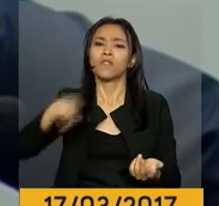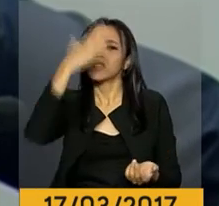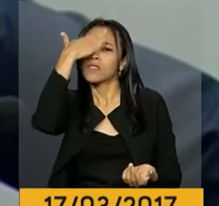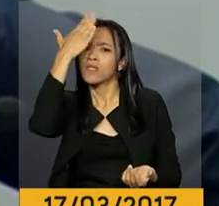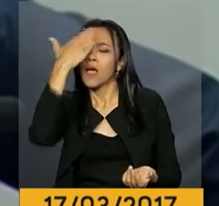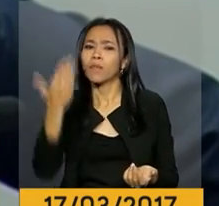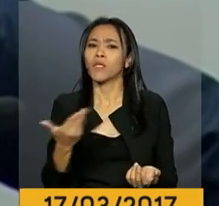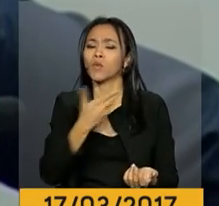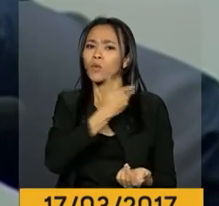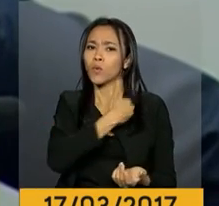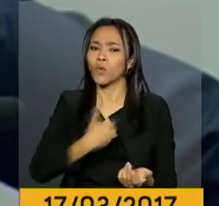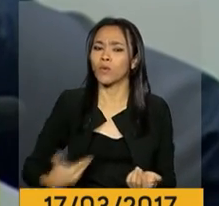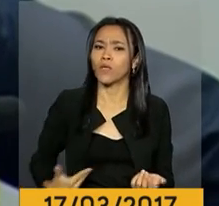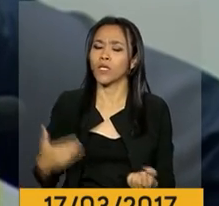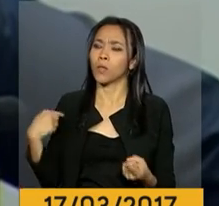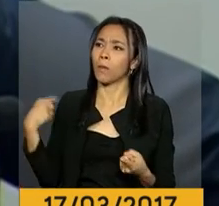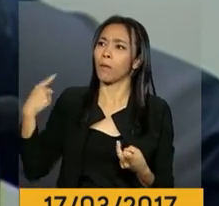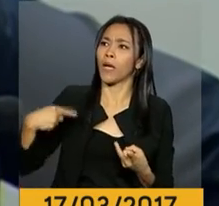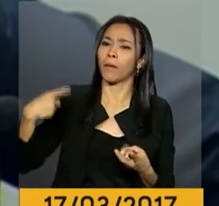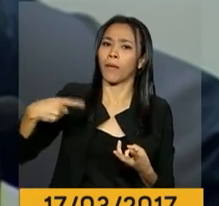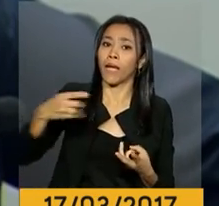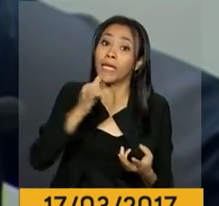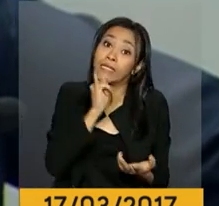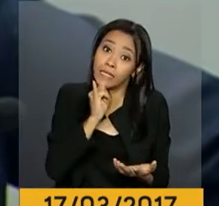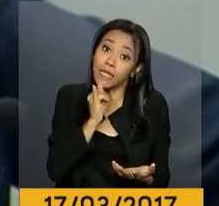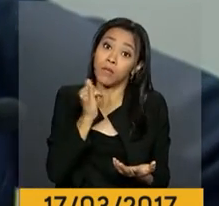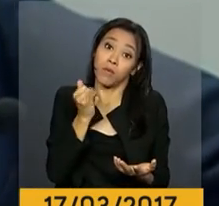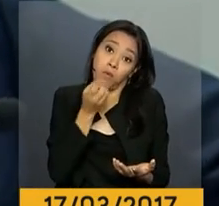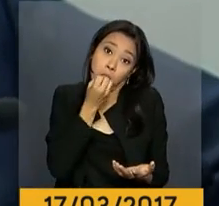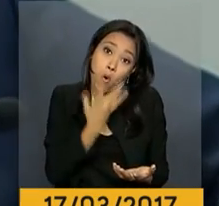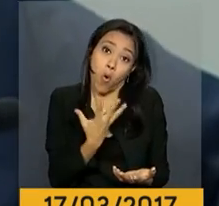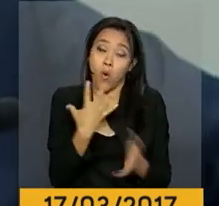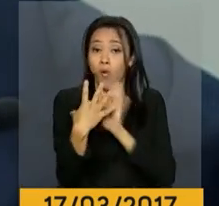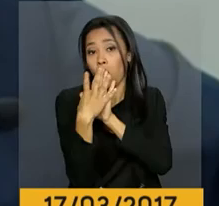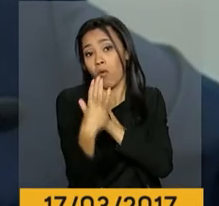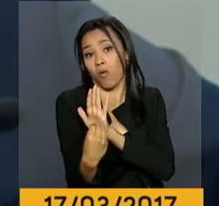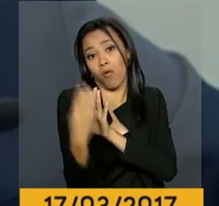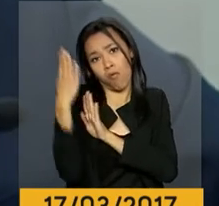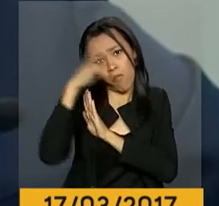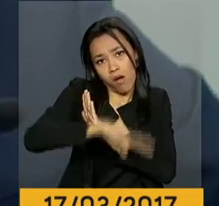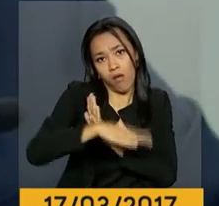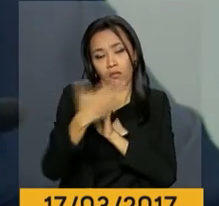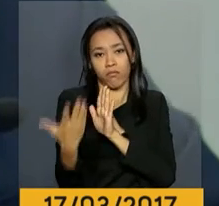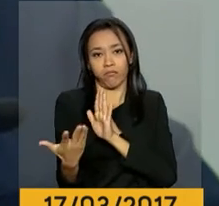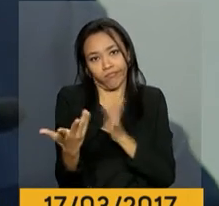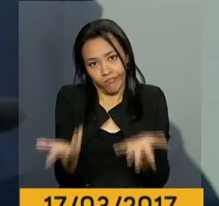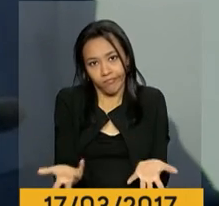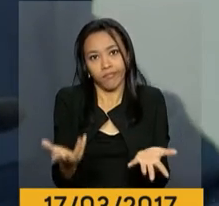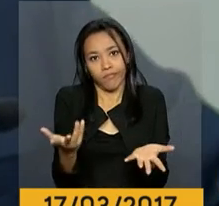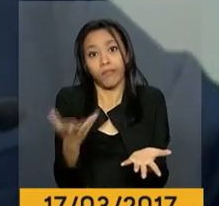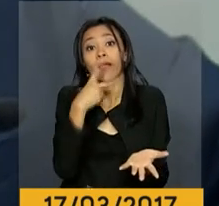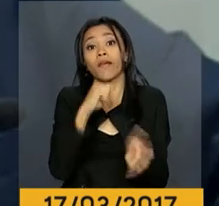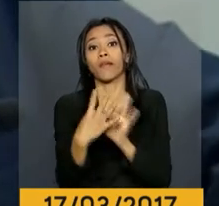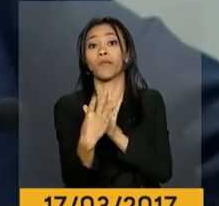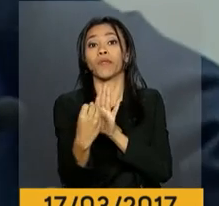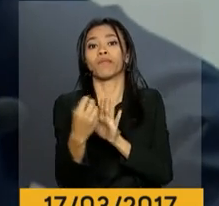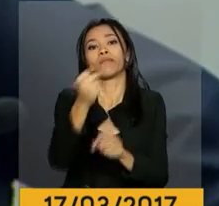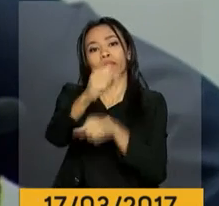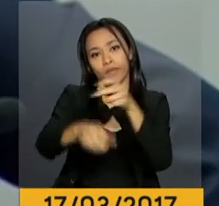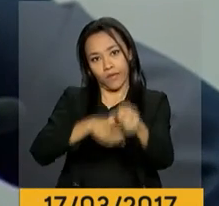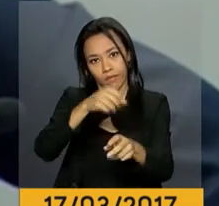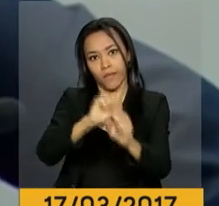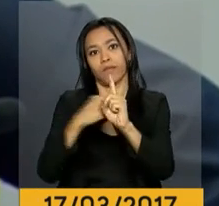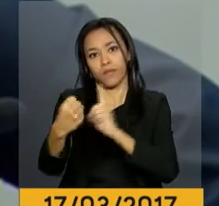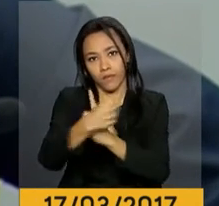governantes fazem no geral, elas servem de exemplo, bom exemplo ou mau exemplo, para a sociedade. Bom,